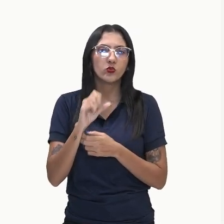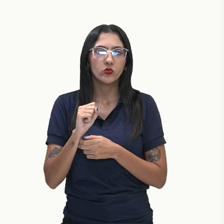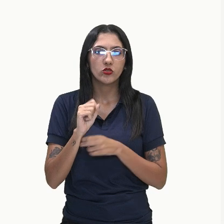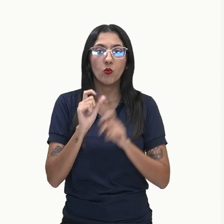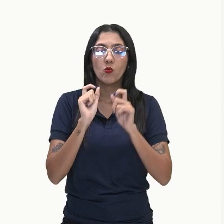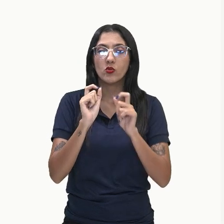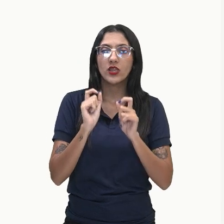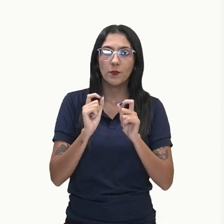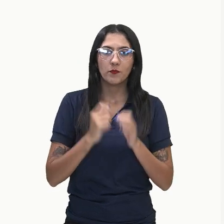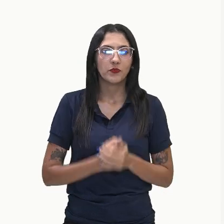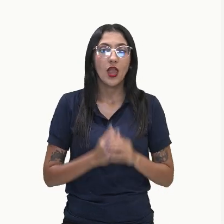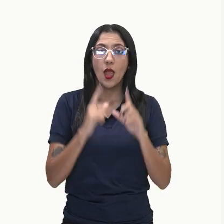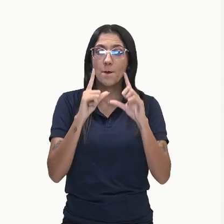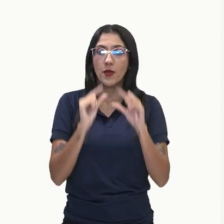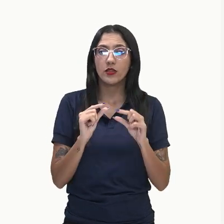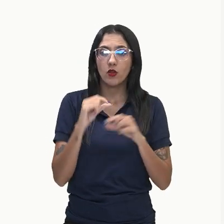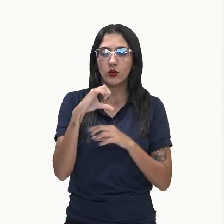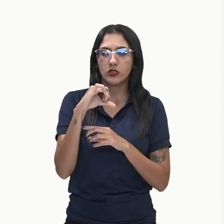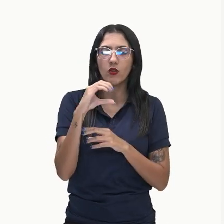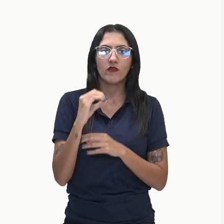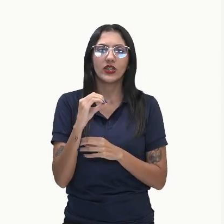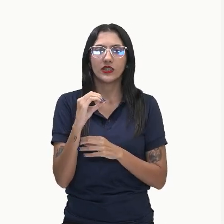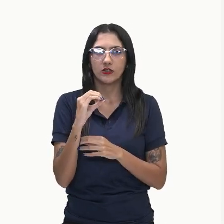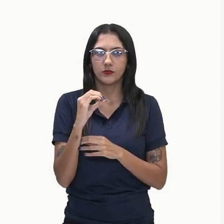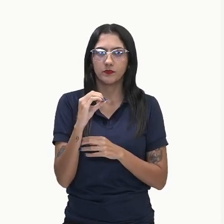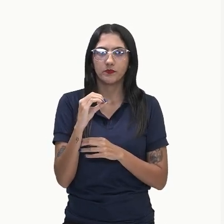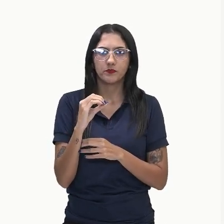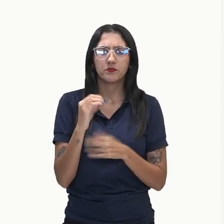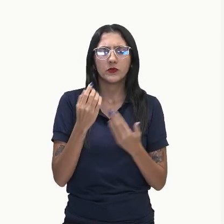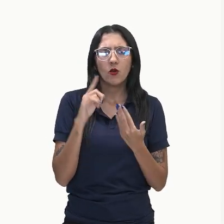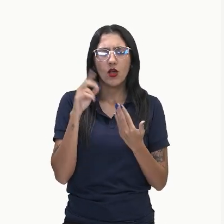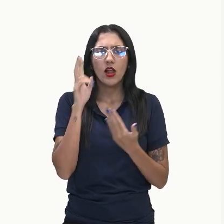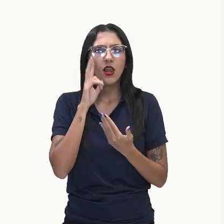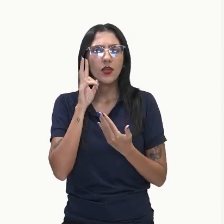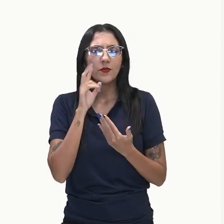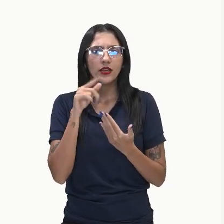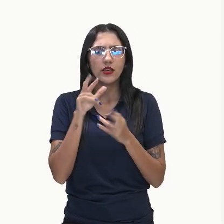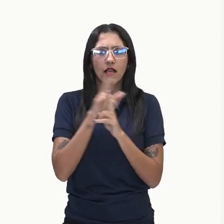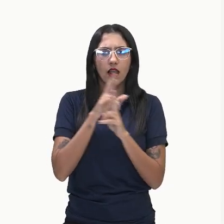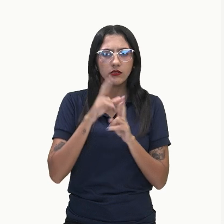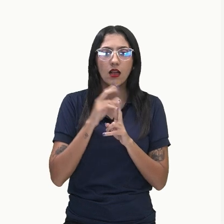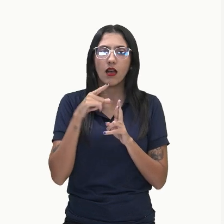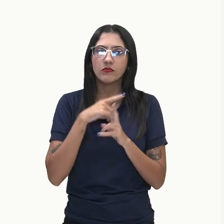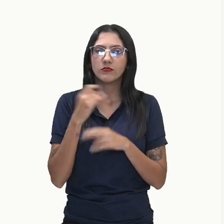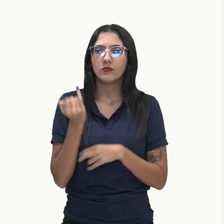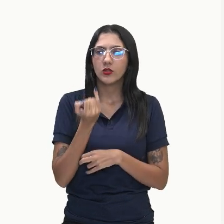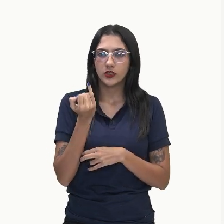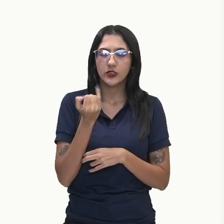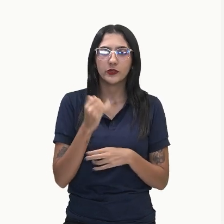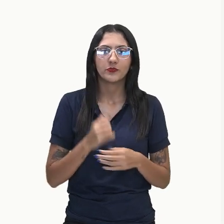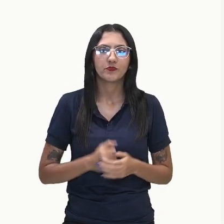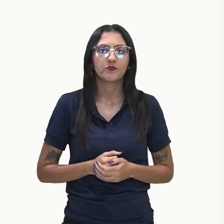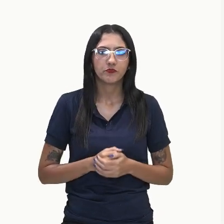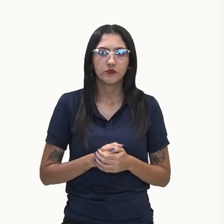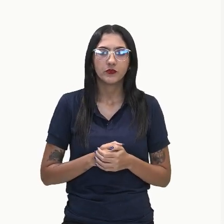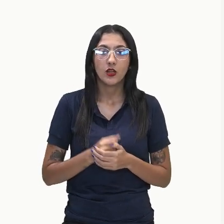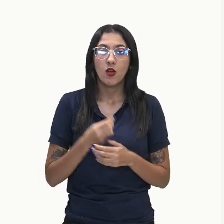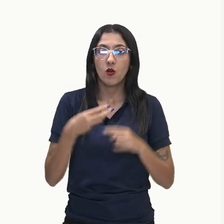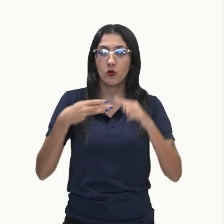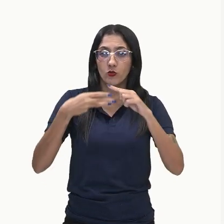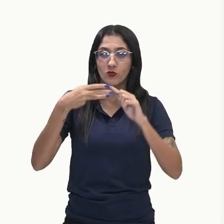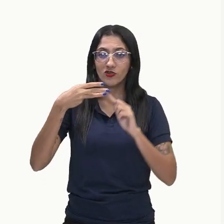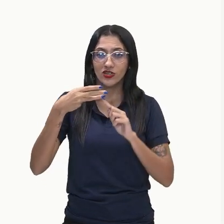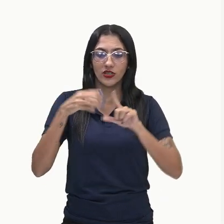ângulos menores que 90. Então, fazer essa relação aí é vital. Quando os três ângulos internos